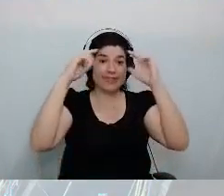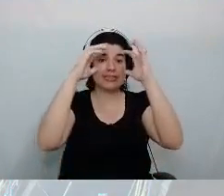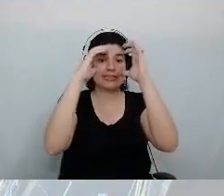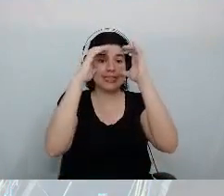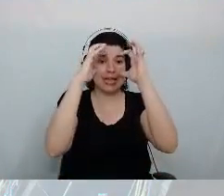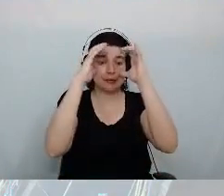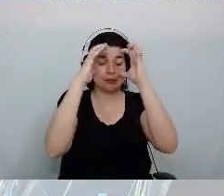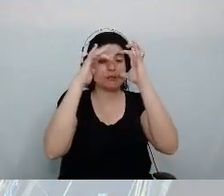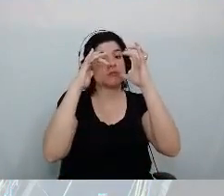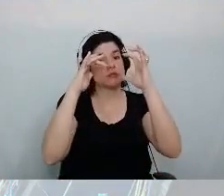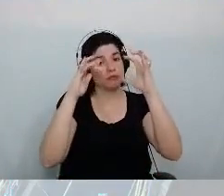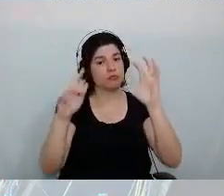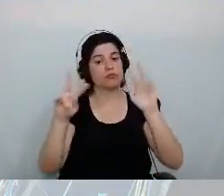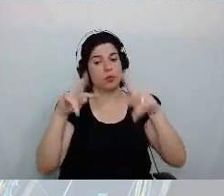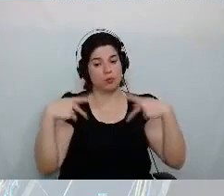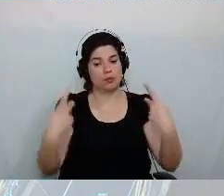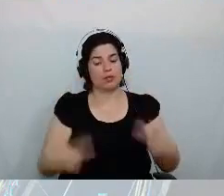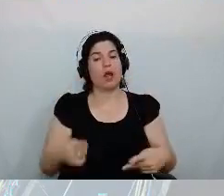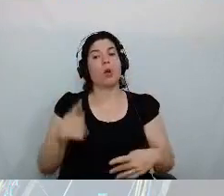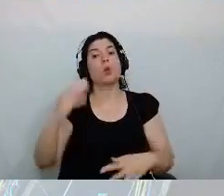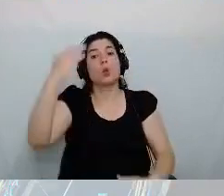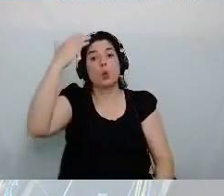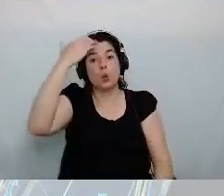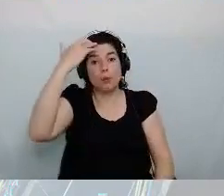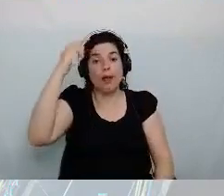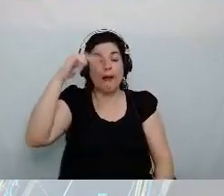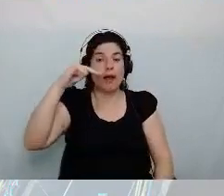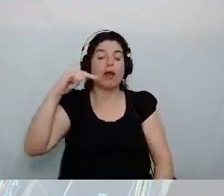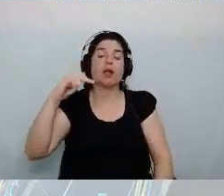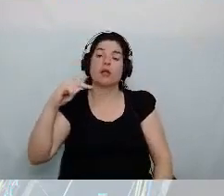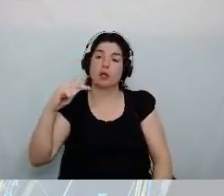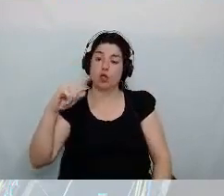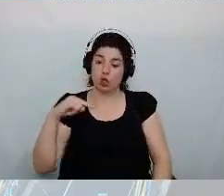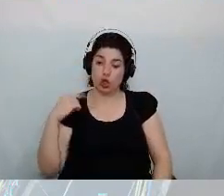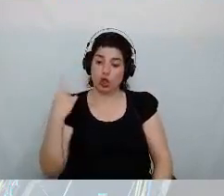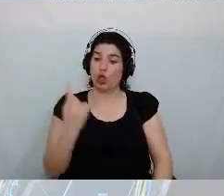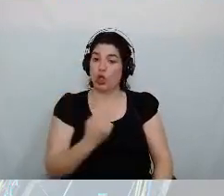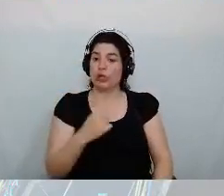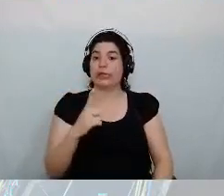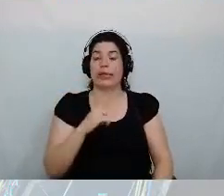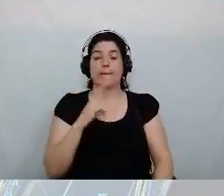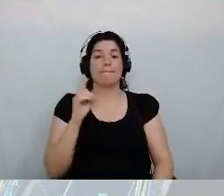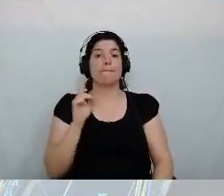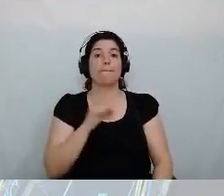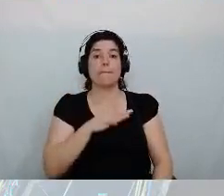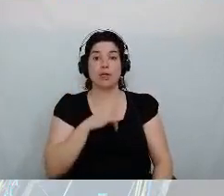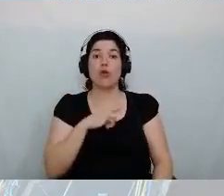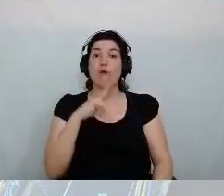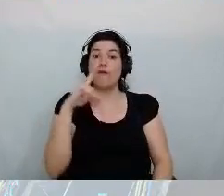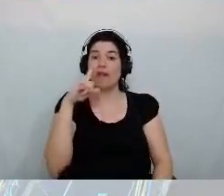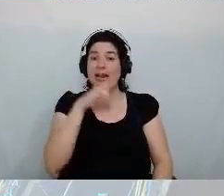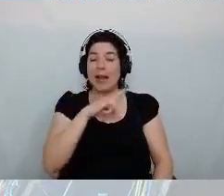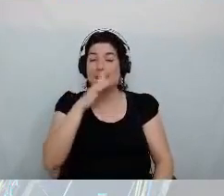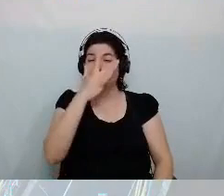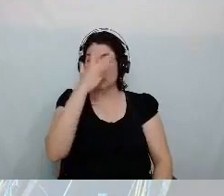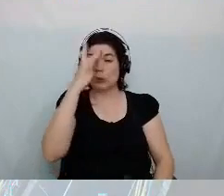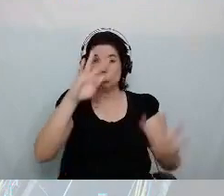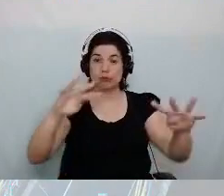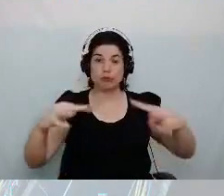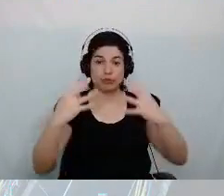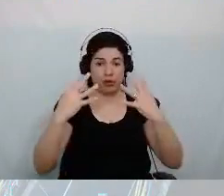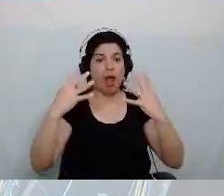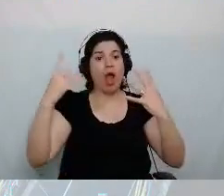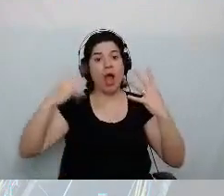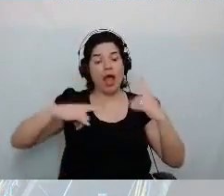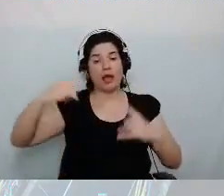humano. A culpa pela qual nós temos medo de falhar em público é do